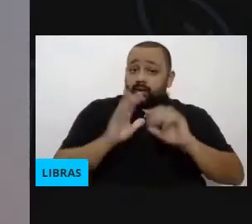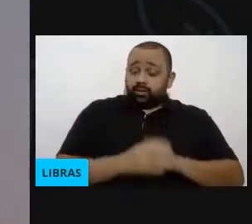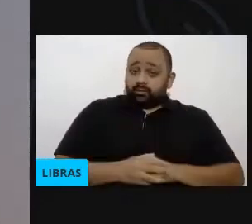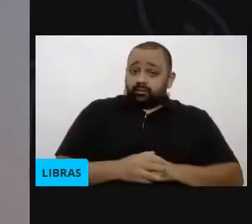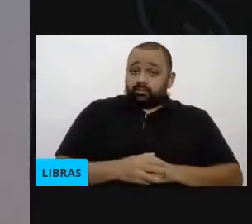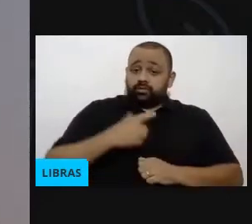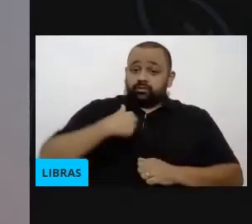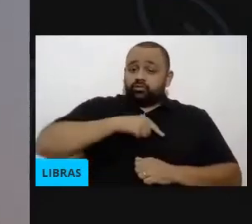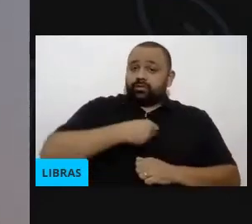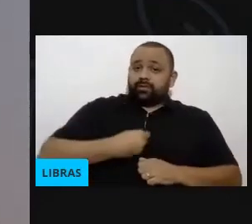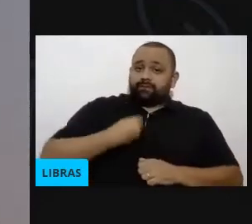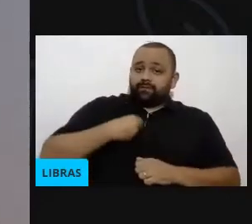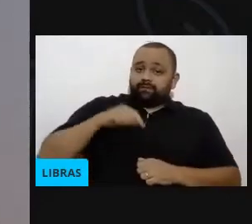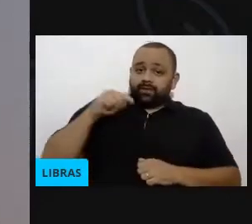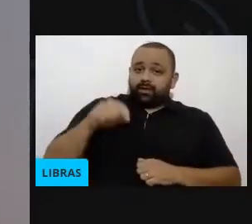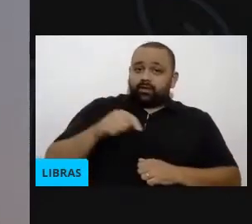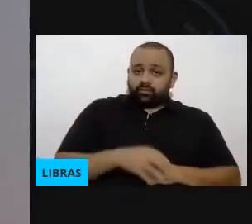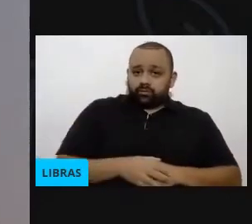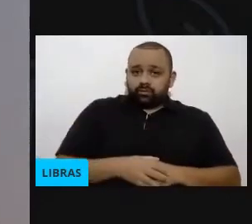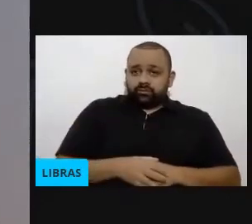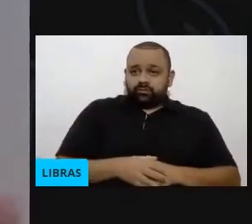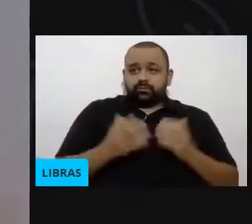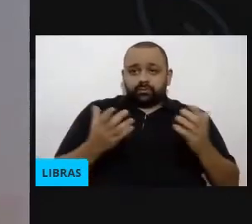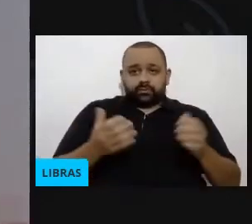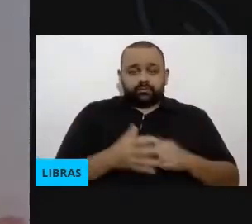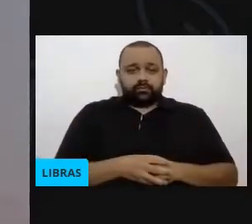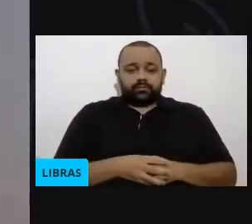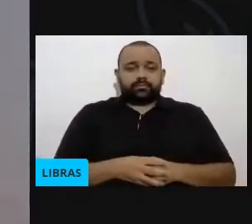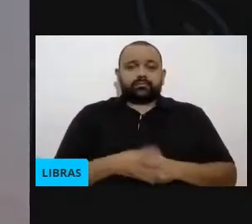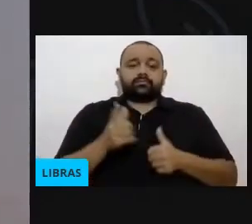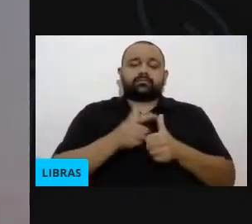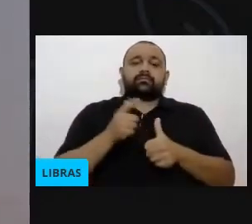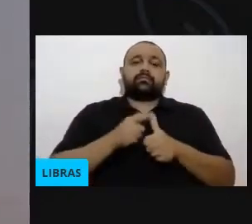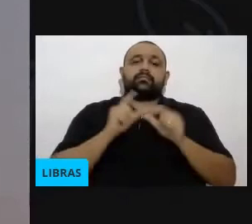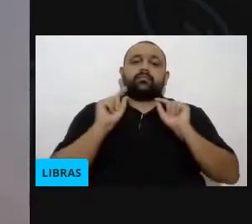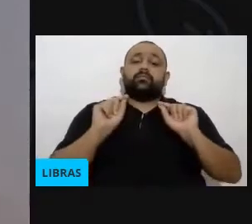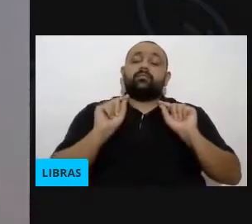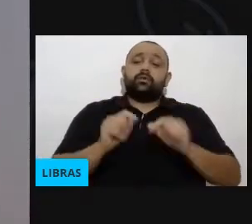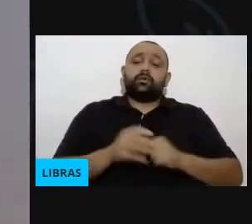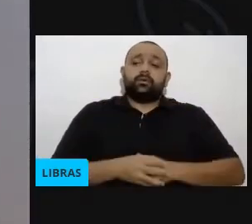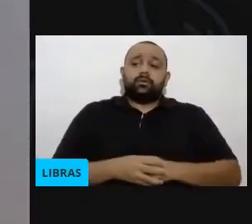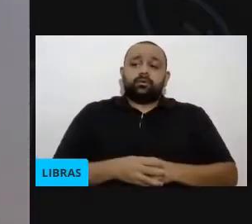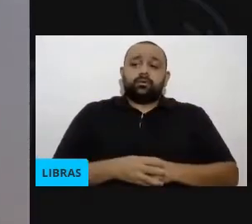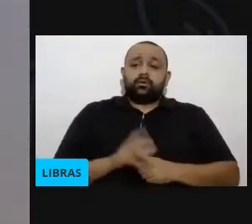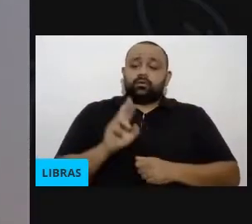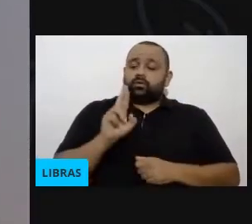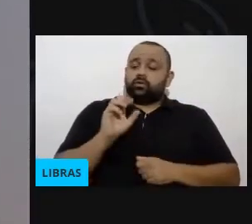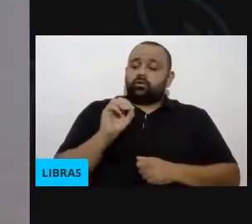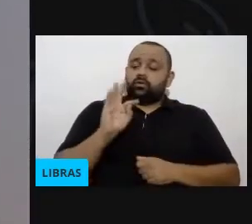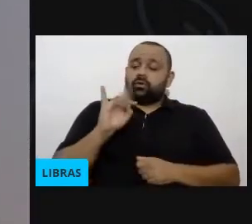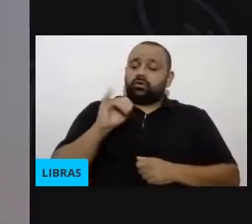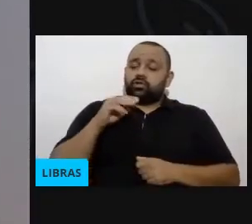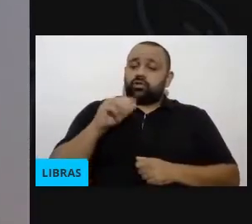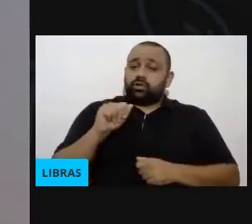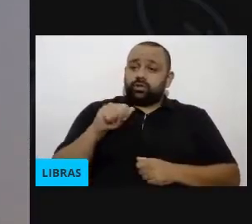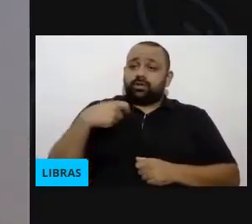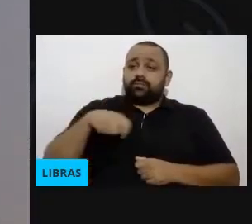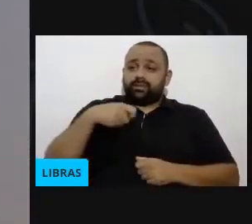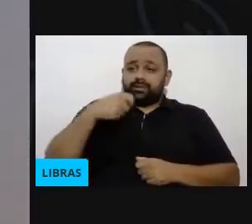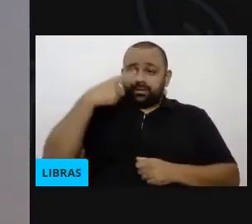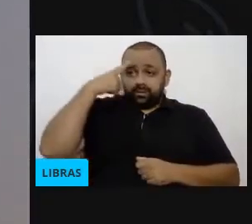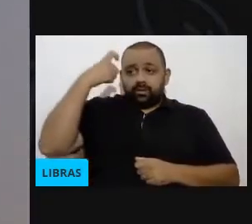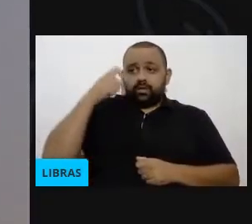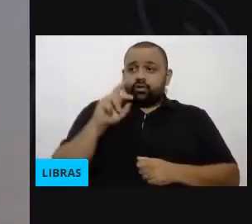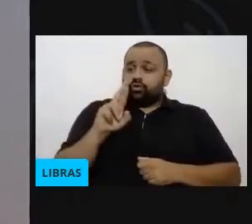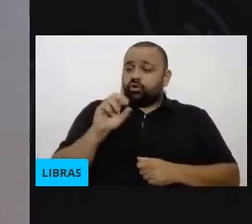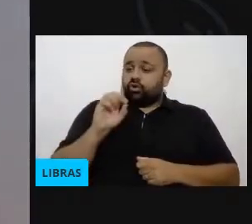vive isso. Bom, a primeira grande questão é rotina. Eu tenho que criar rotina.